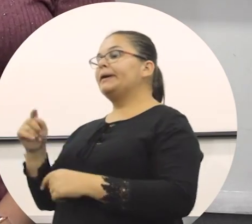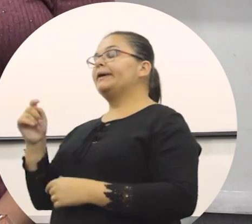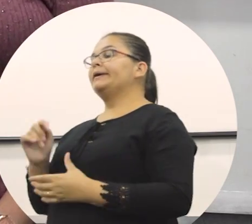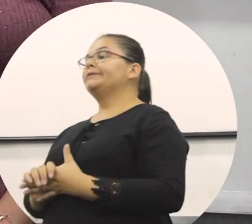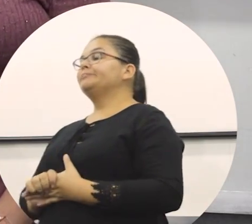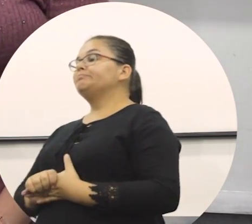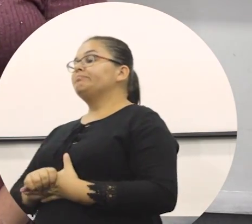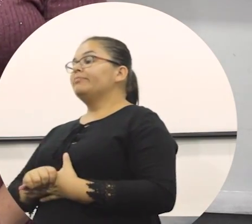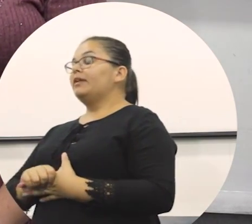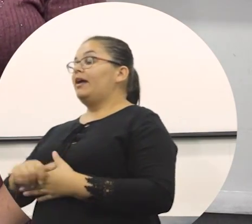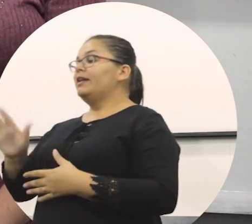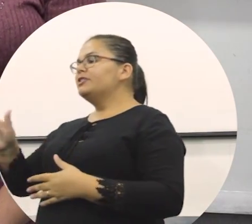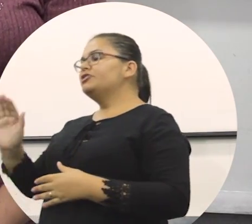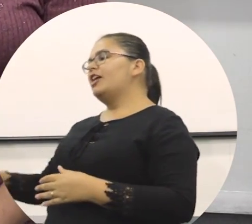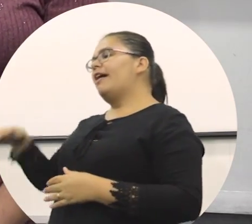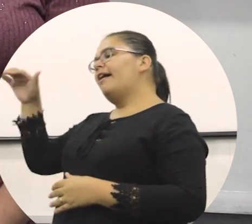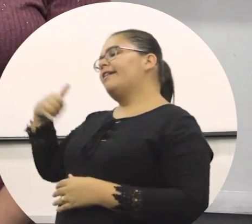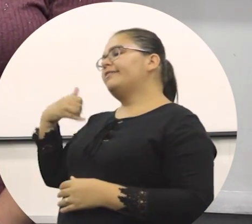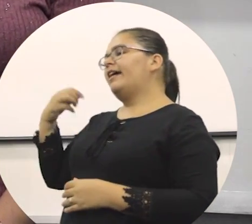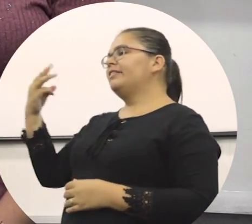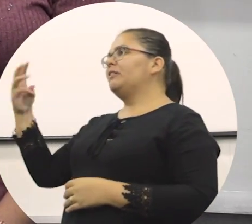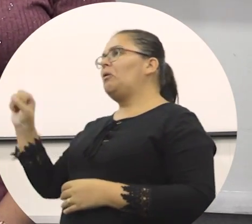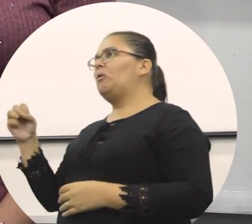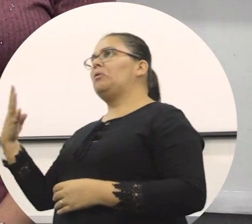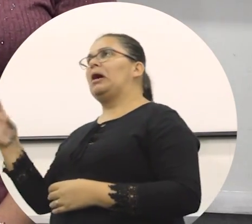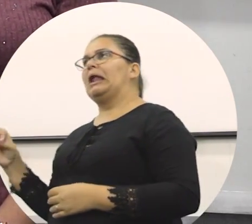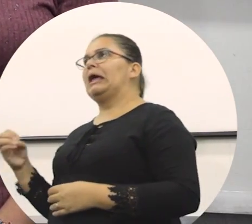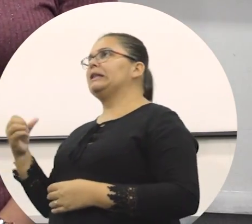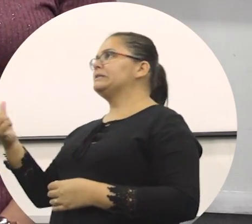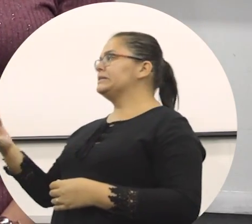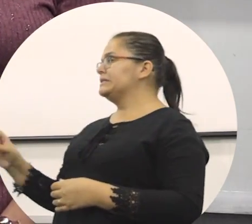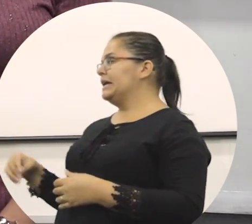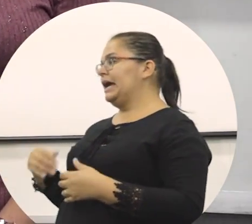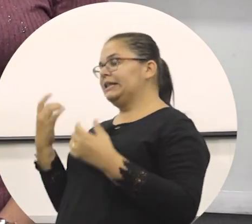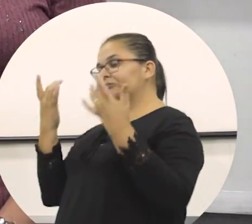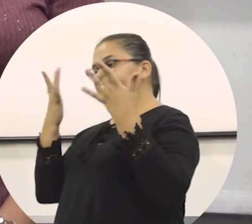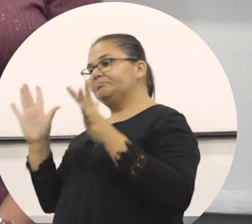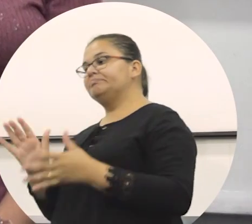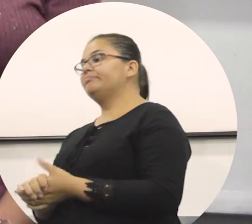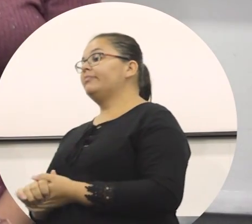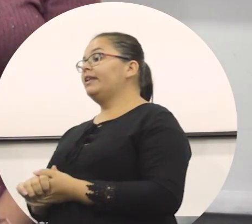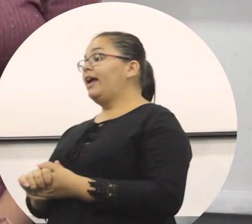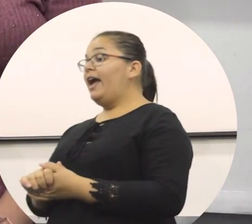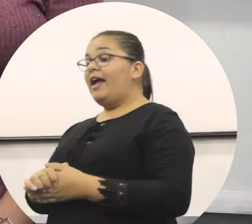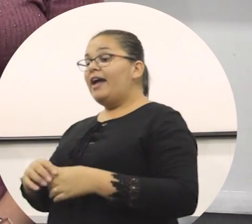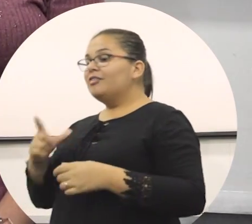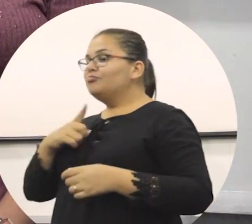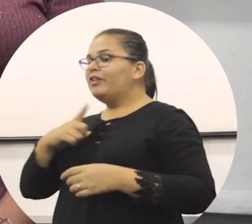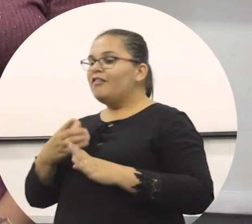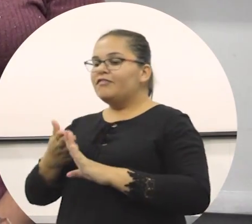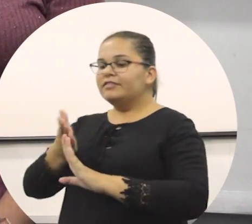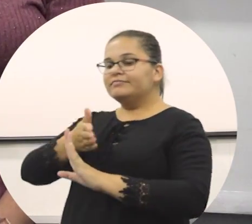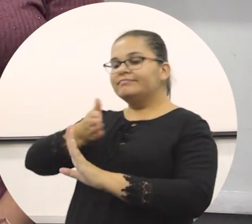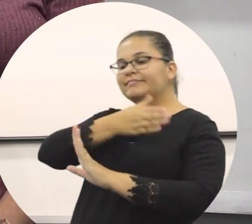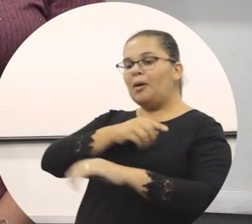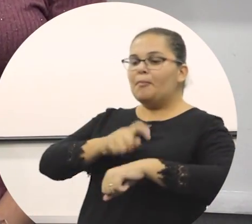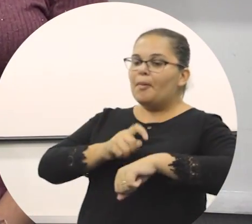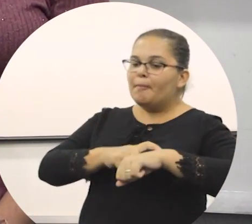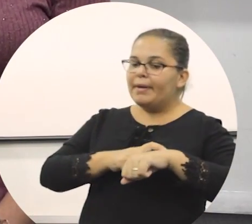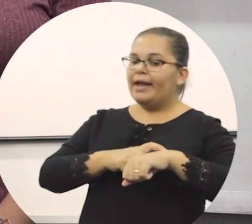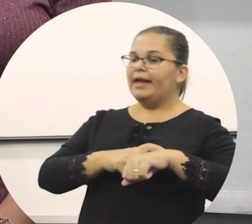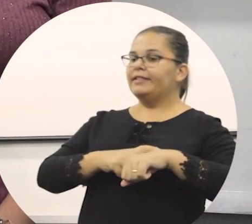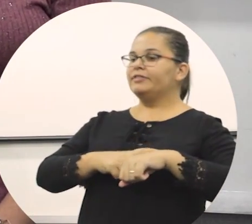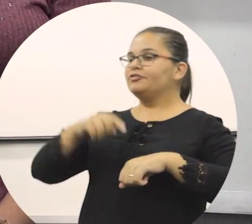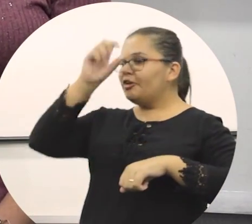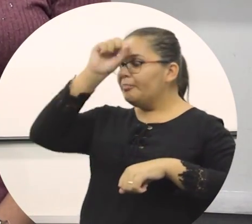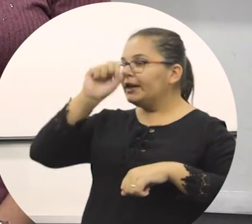que apesar do sujeito ter 38, 40, 60 anos, ele não teve essa etapa na vida dele e tem por direito,